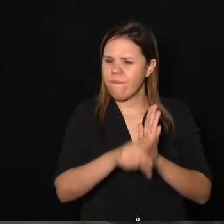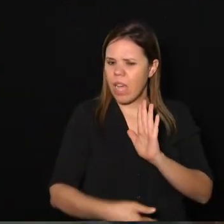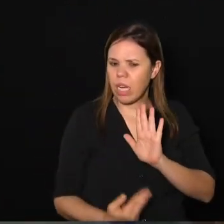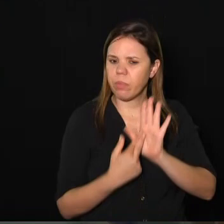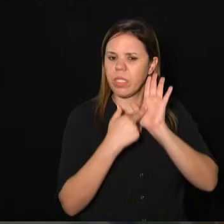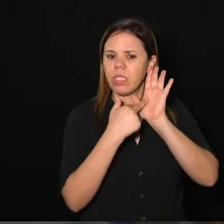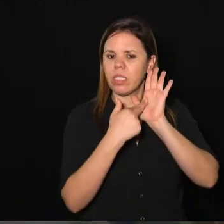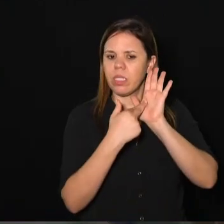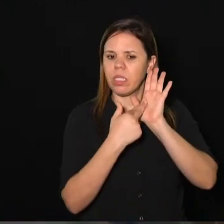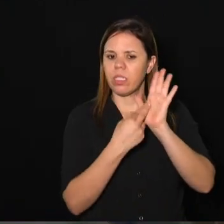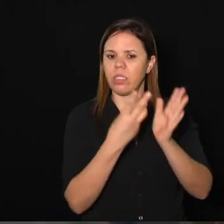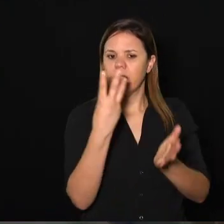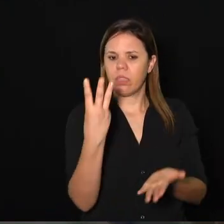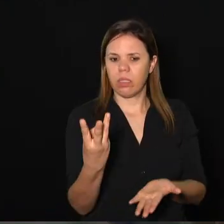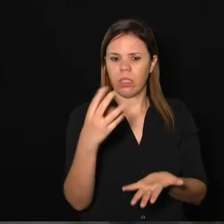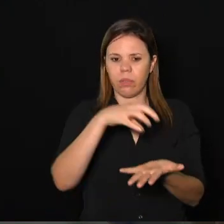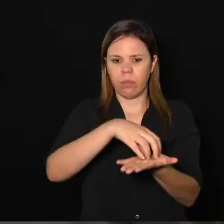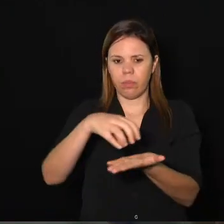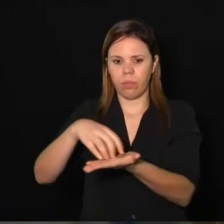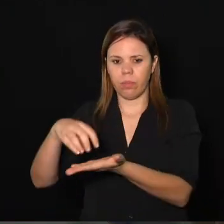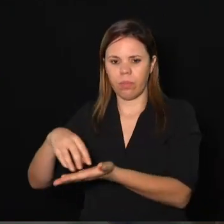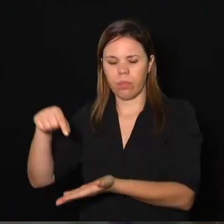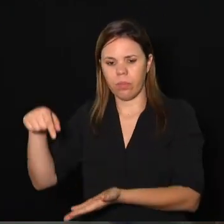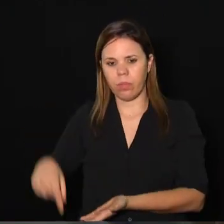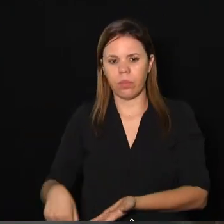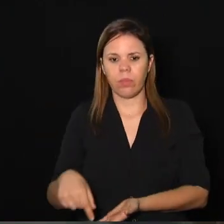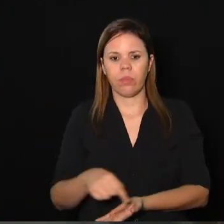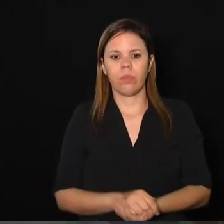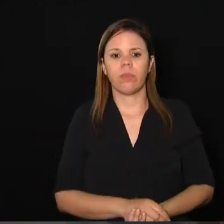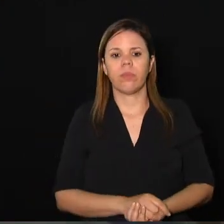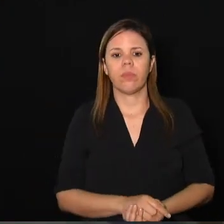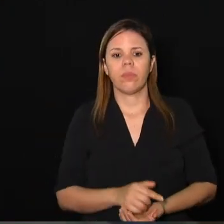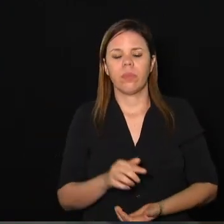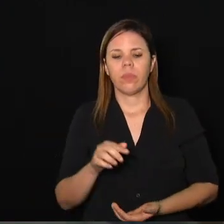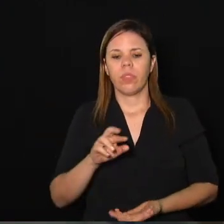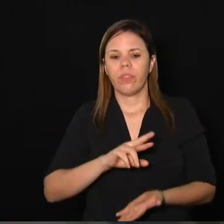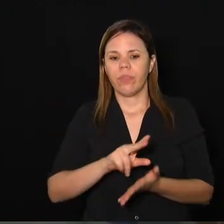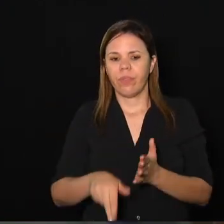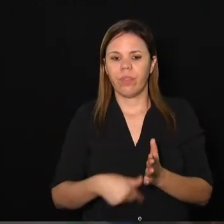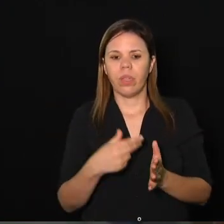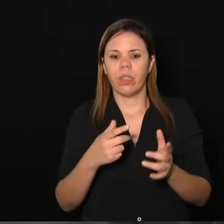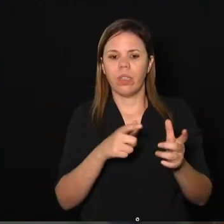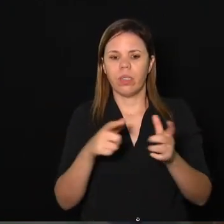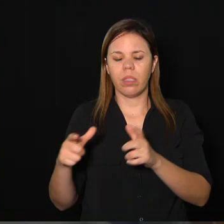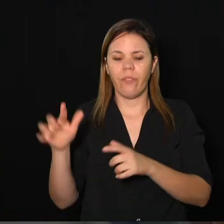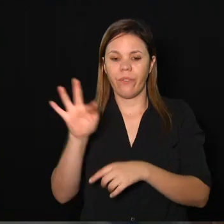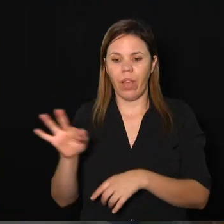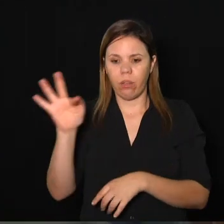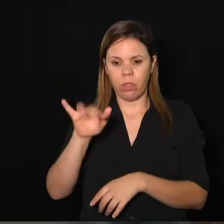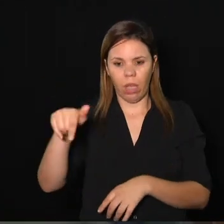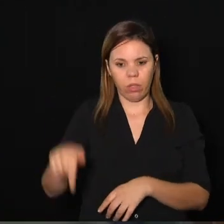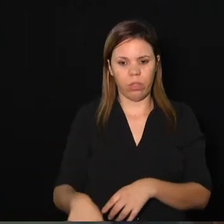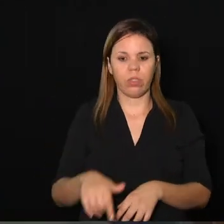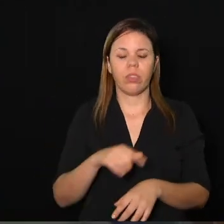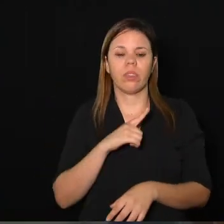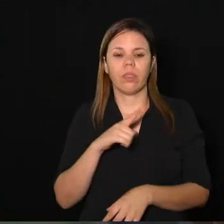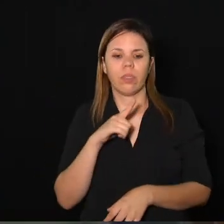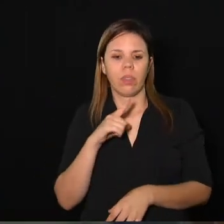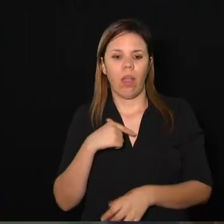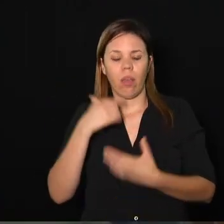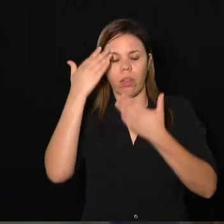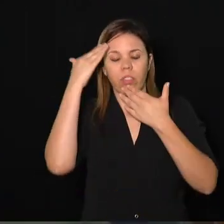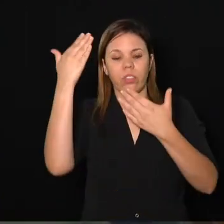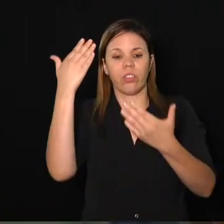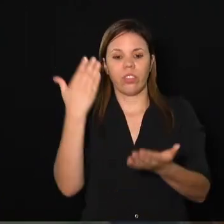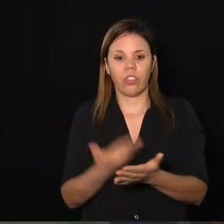instituições de ensino aqui de São Paulo da UWP do Filadélfia da Brascubas eu acredito que quando se fala em